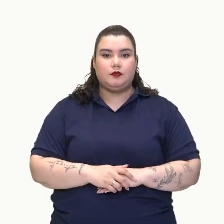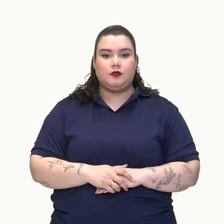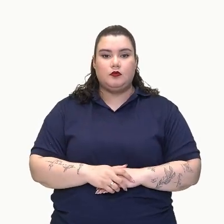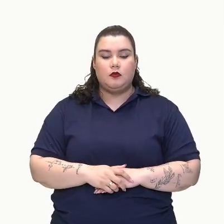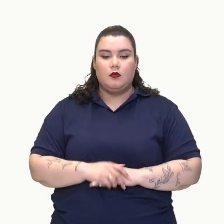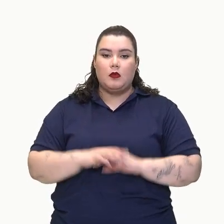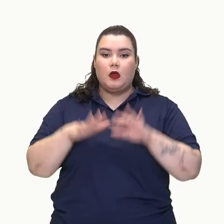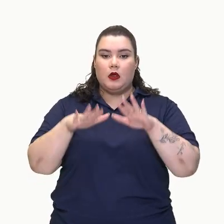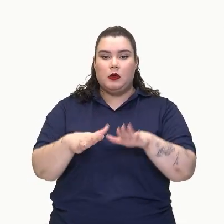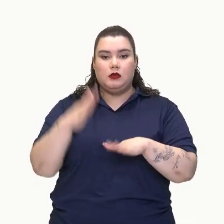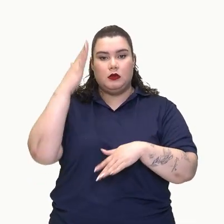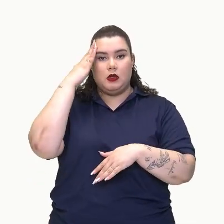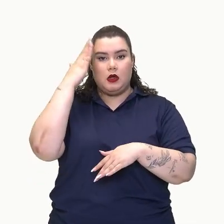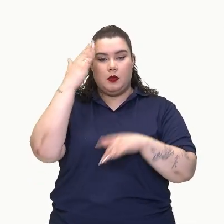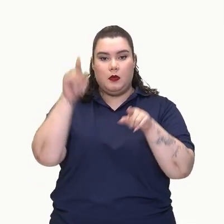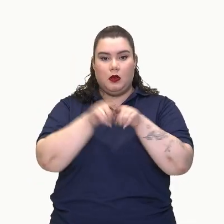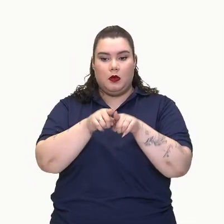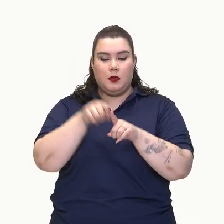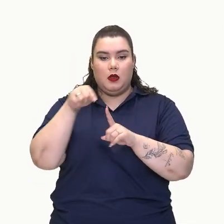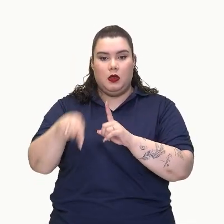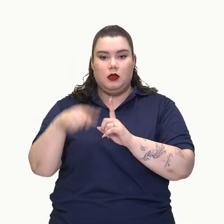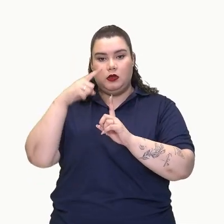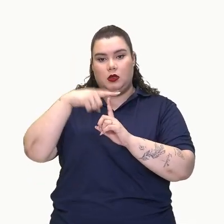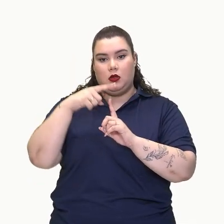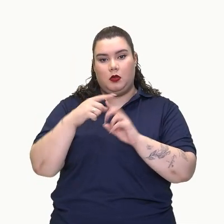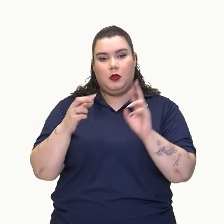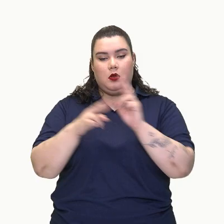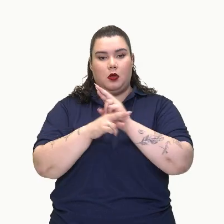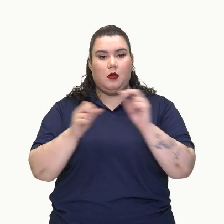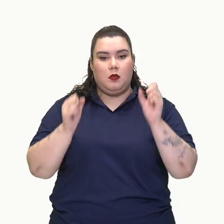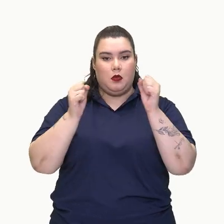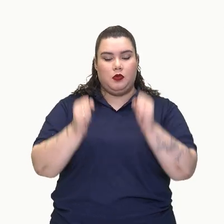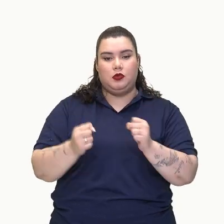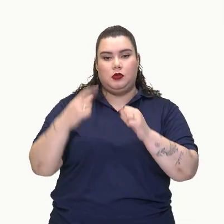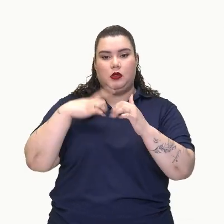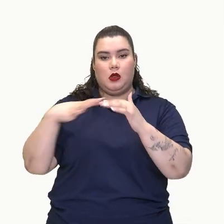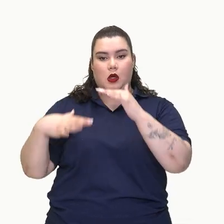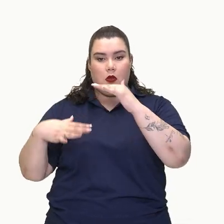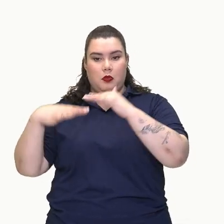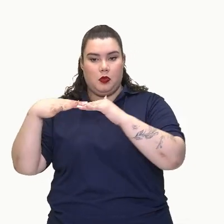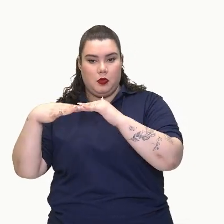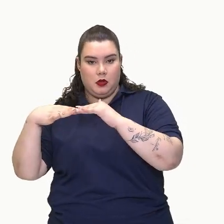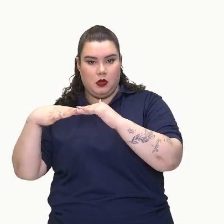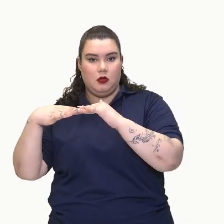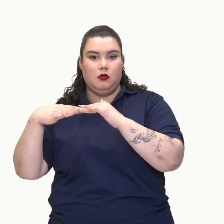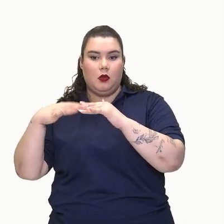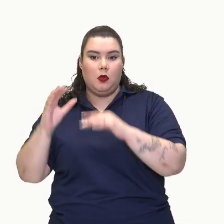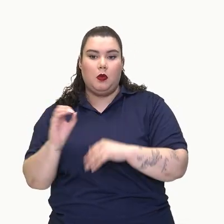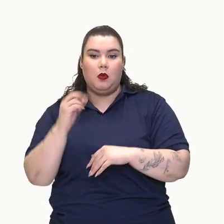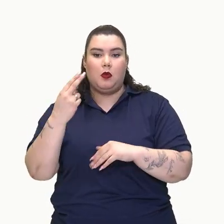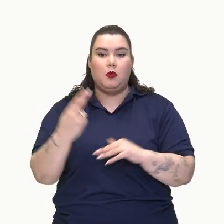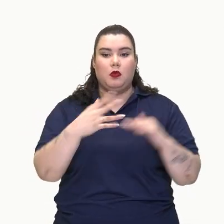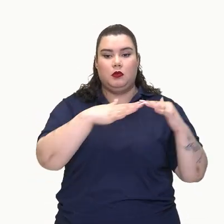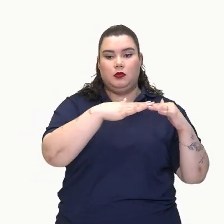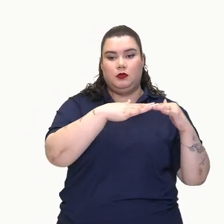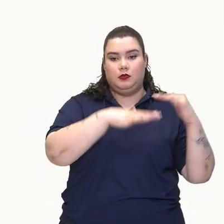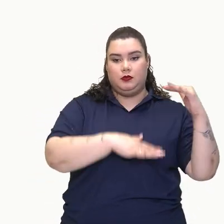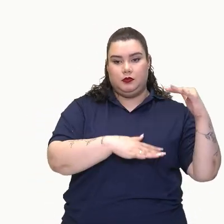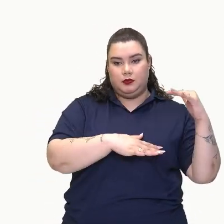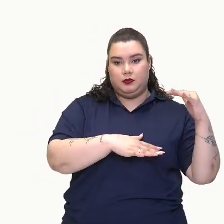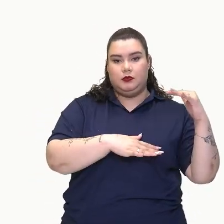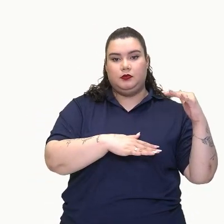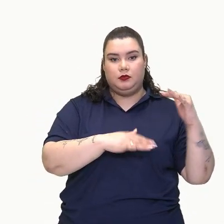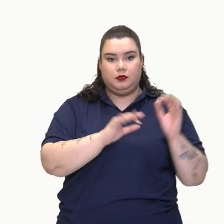sabe também que esse tipo de relação, ela pode ser harmônica ou desarmônica, né? E aqui a